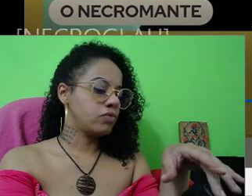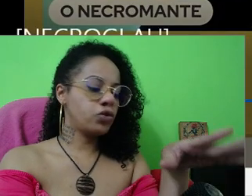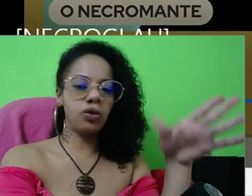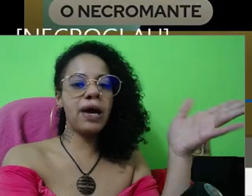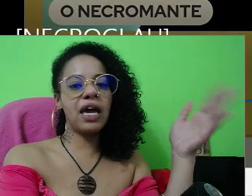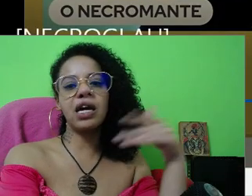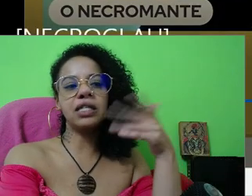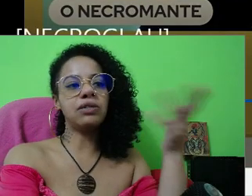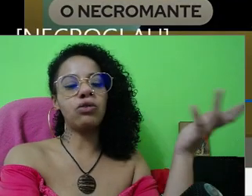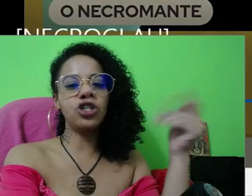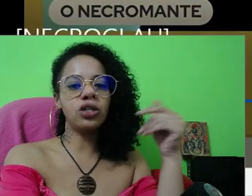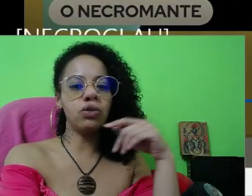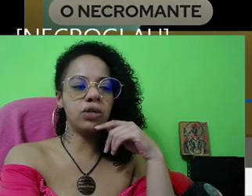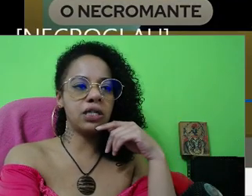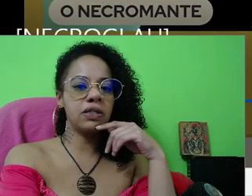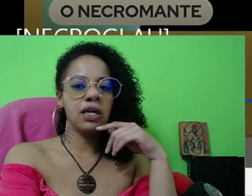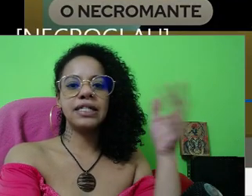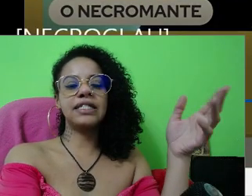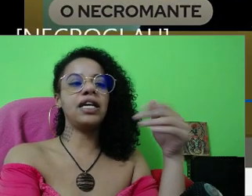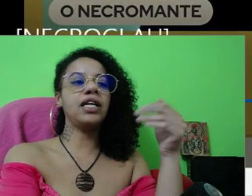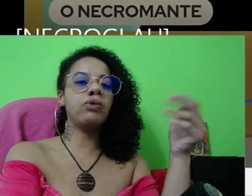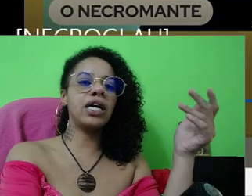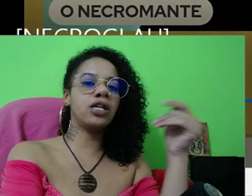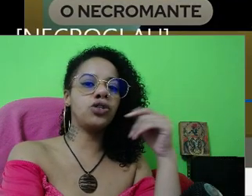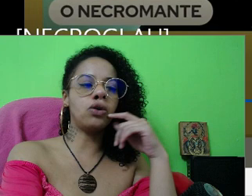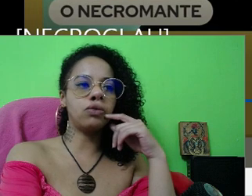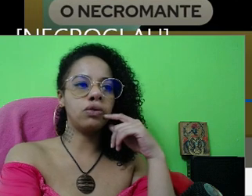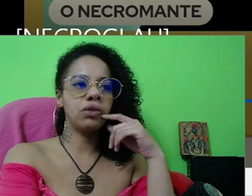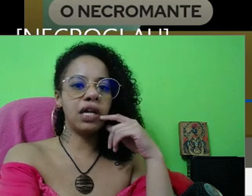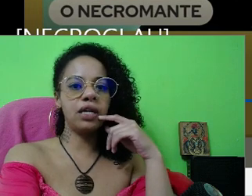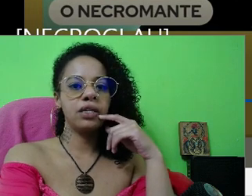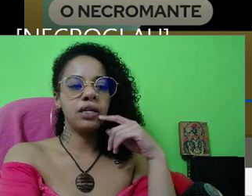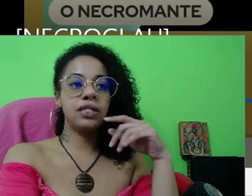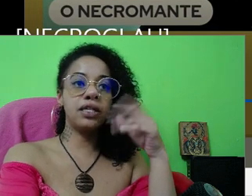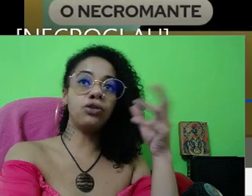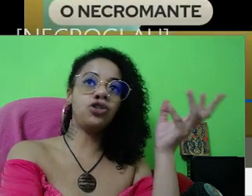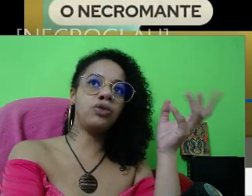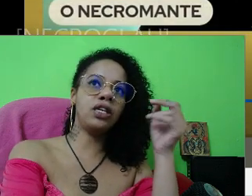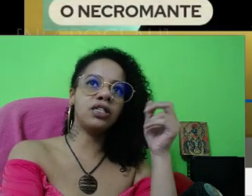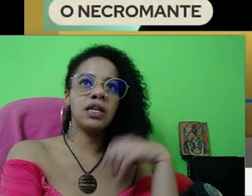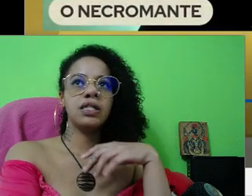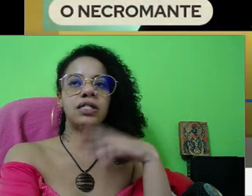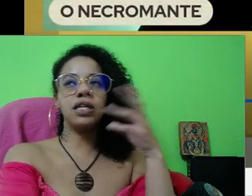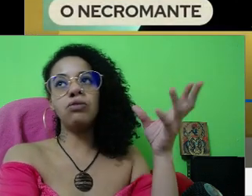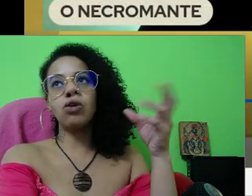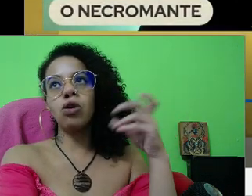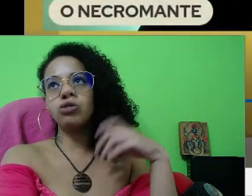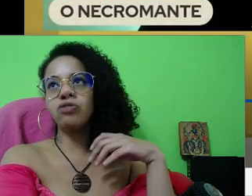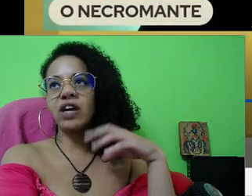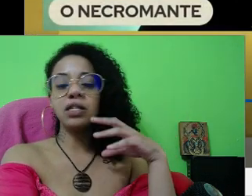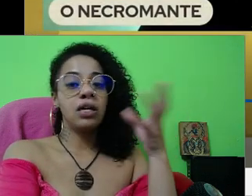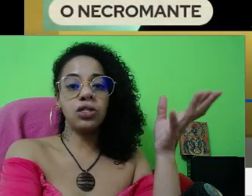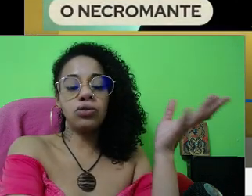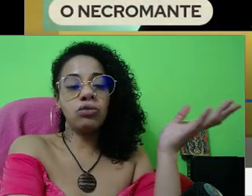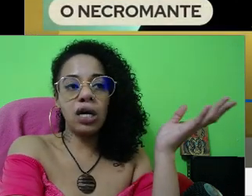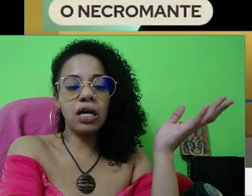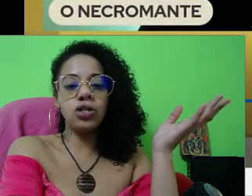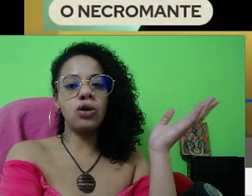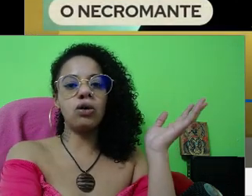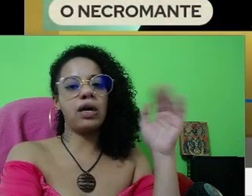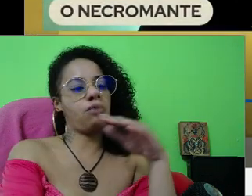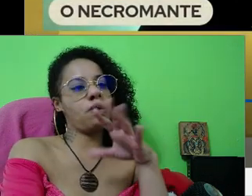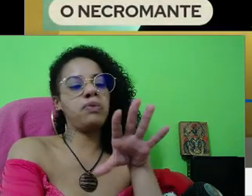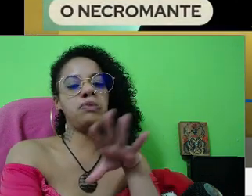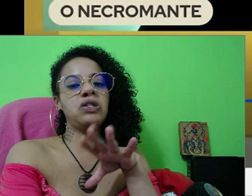tudo bem aí são conjecturas se não ganha jogo né se o juiz se o gol tiver isso